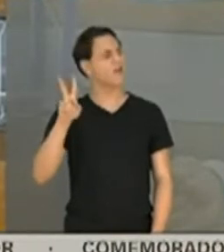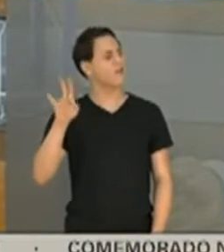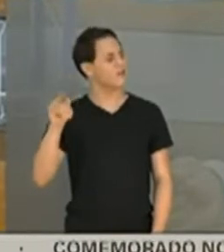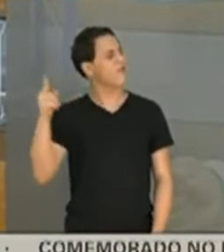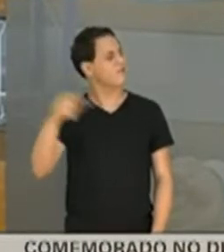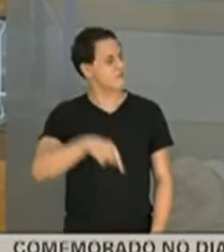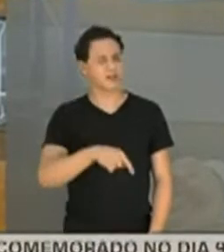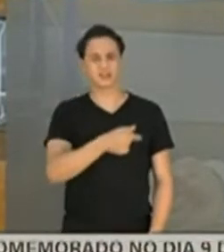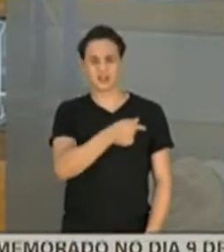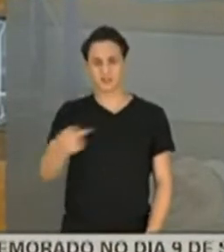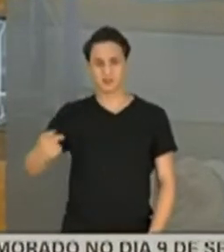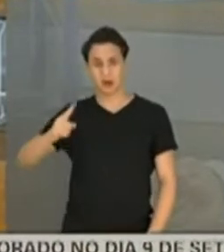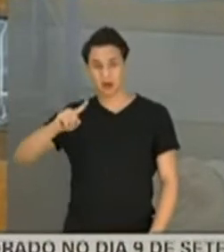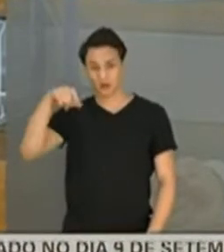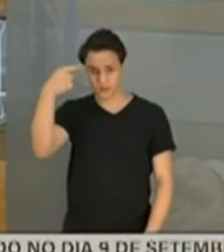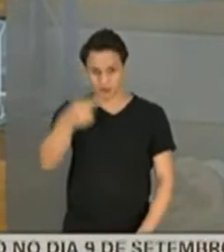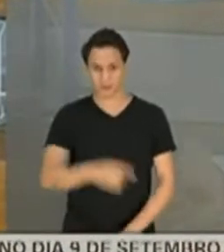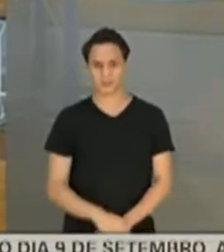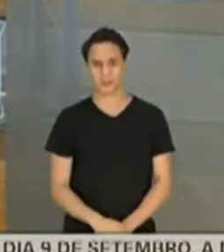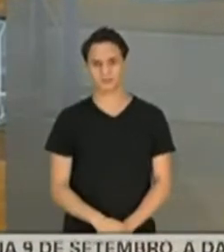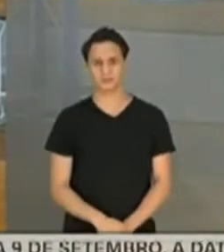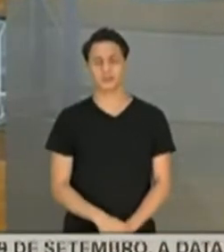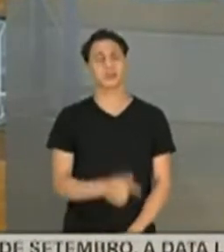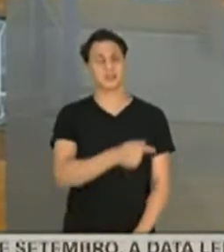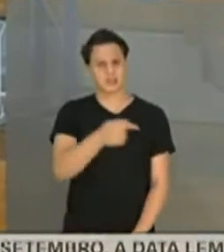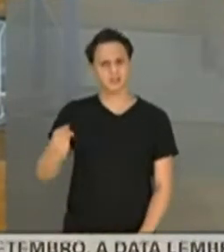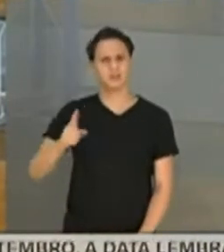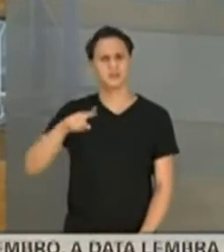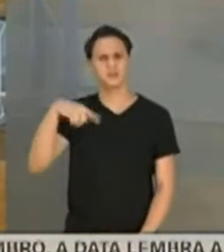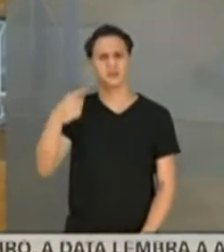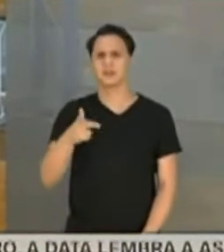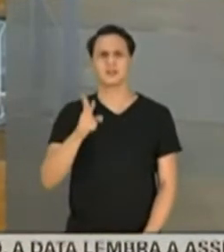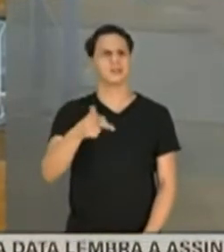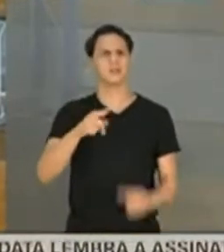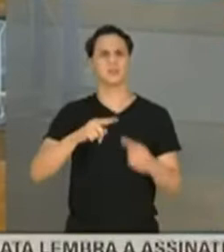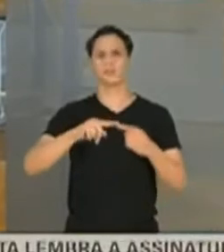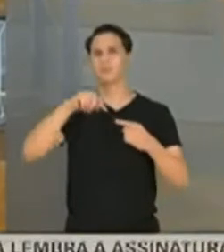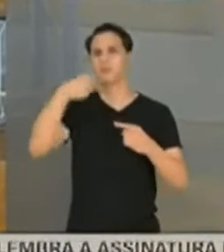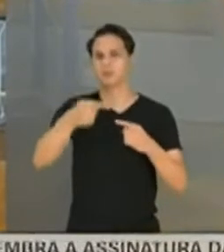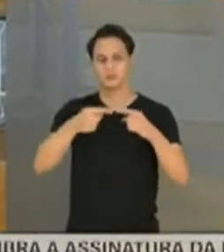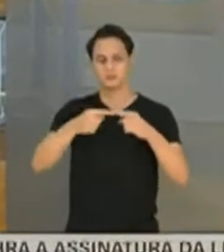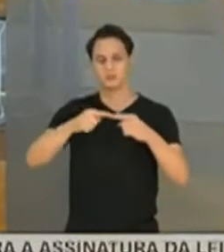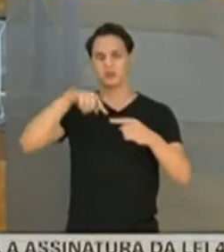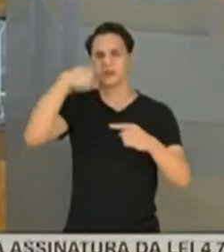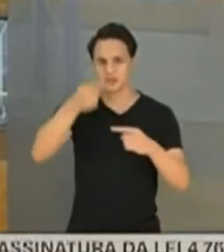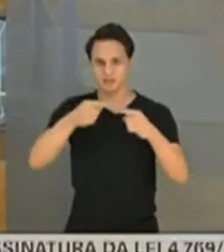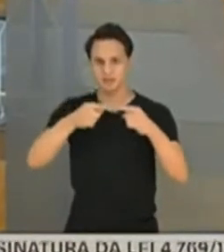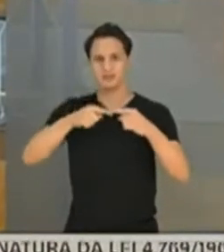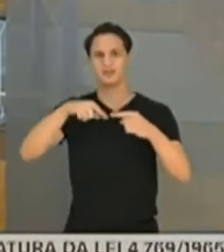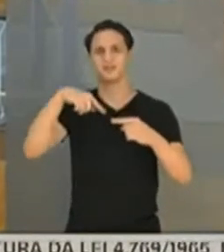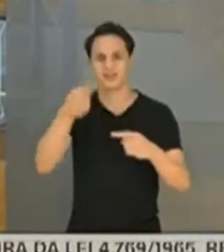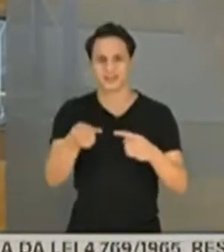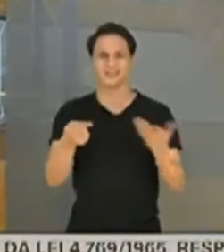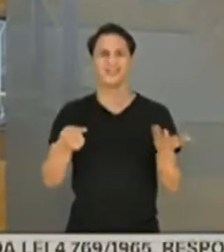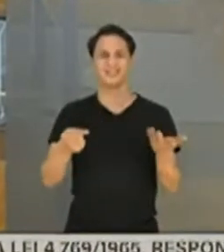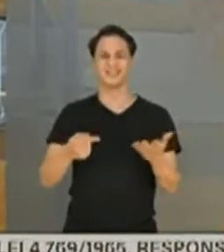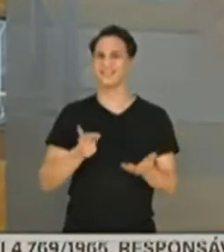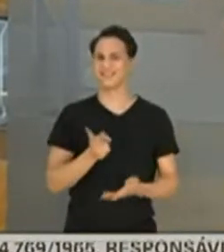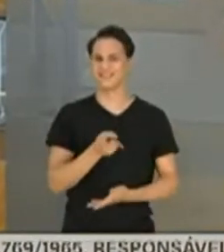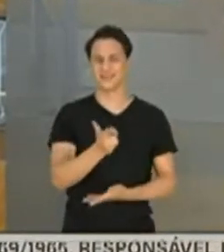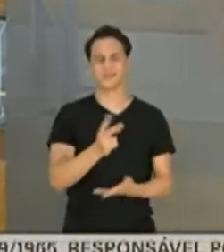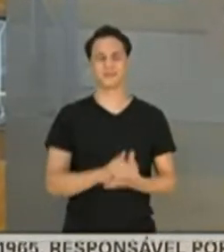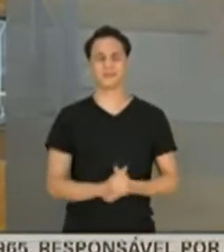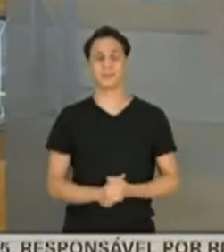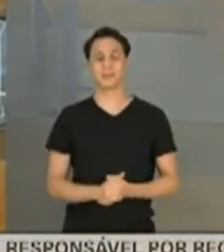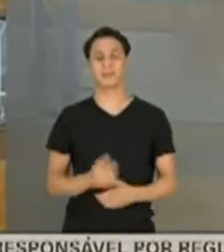semana que vem. Semana que vem, fica sempre para semana que vem é a última, deve vir na semana que vem.